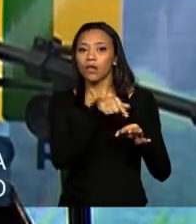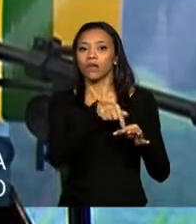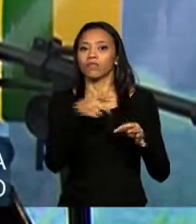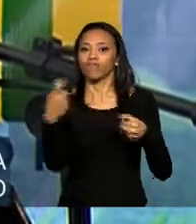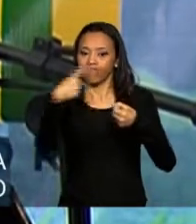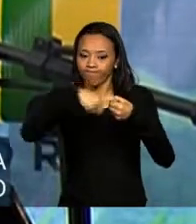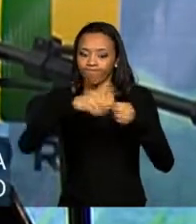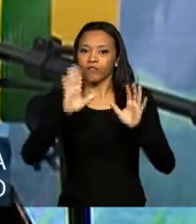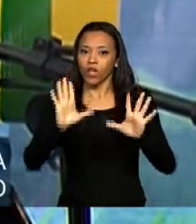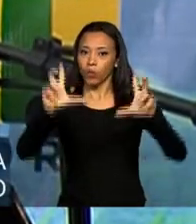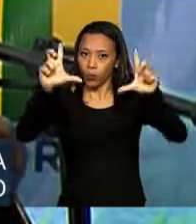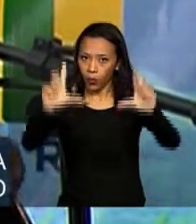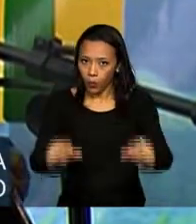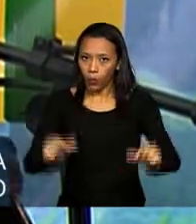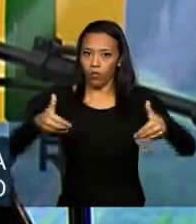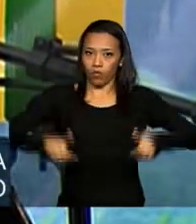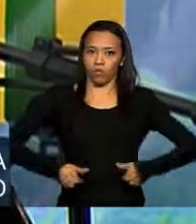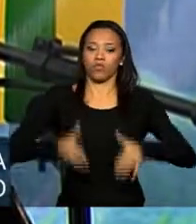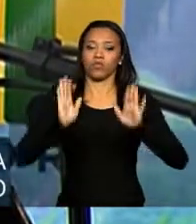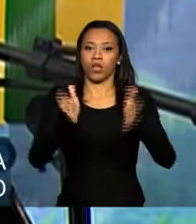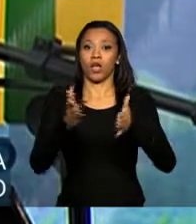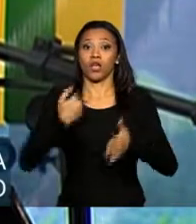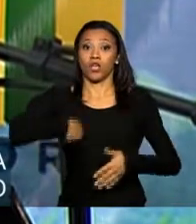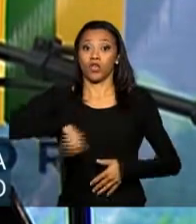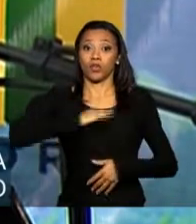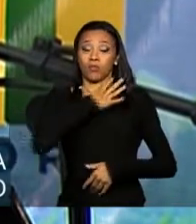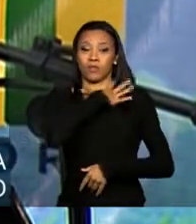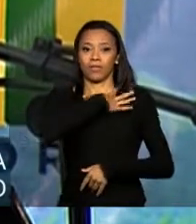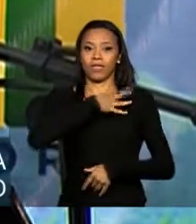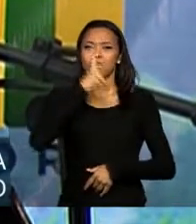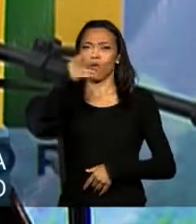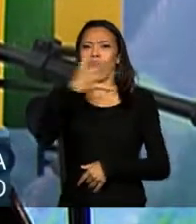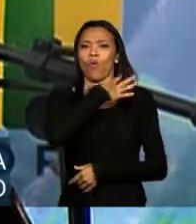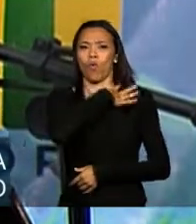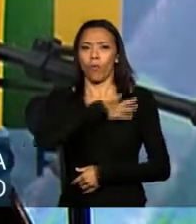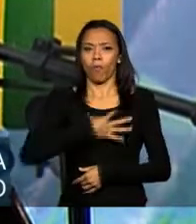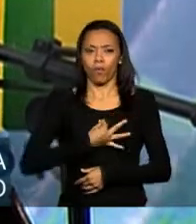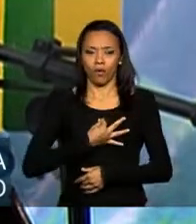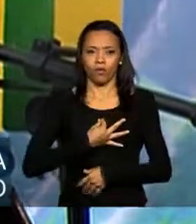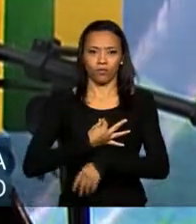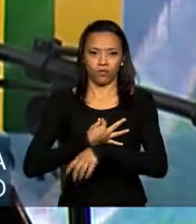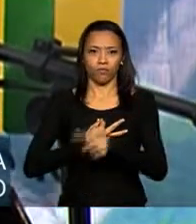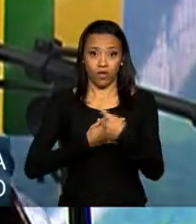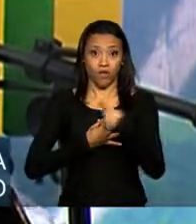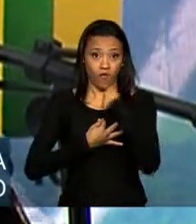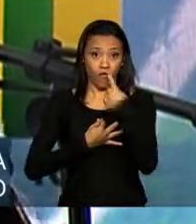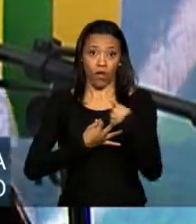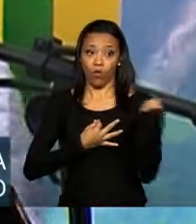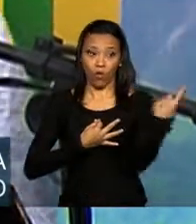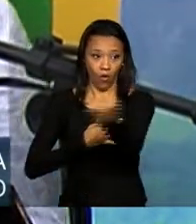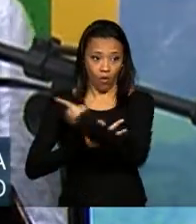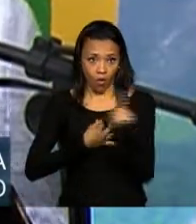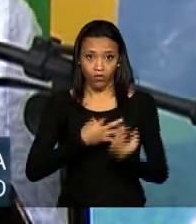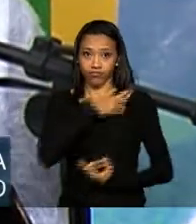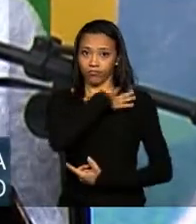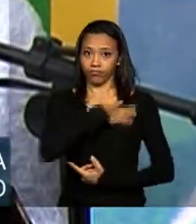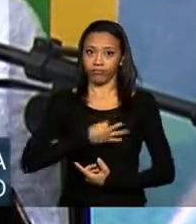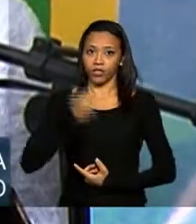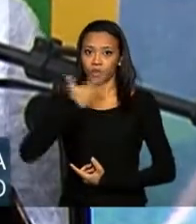que nós podemos colocar no peito uma medalha e quando eu falo nós eu incluo vocês